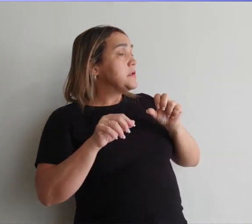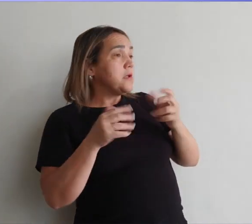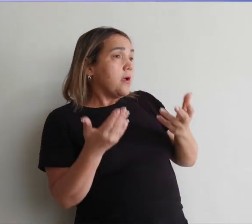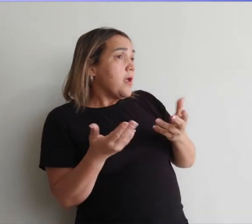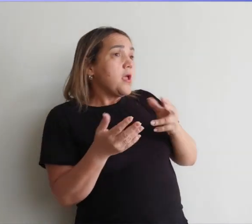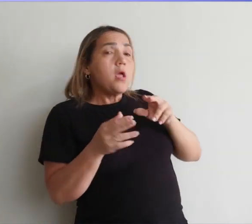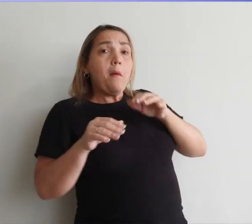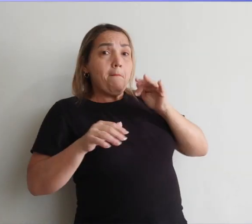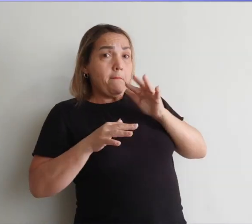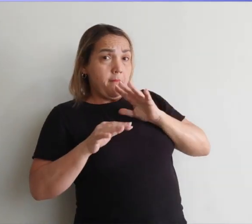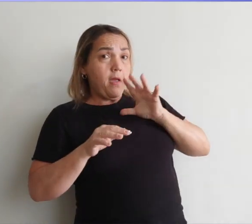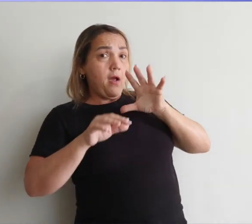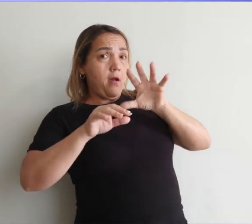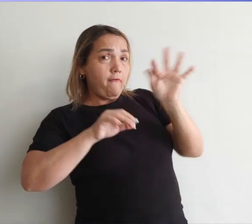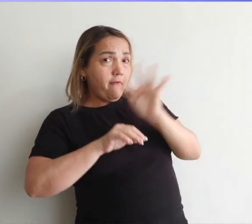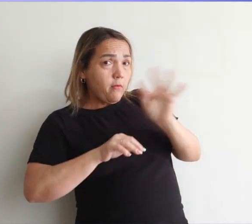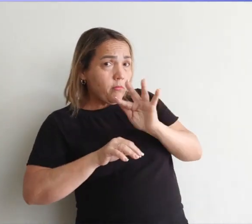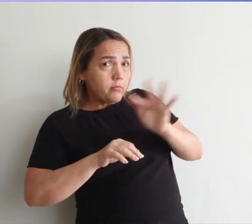Minha graduação,